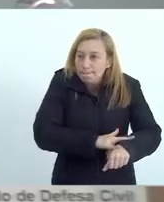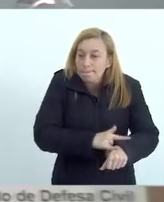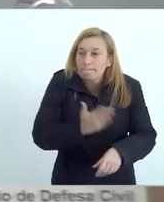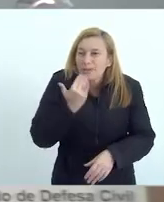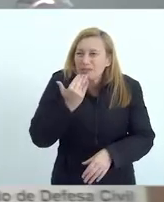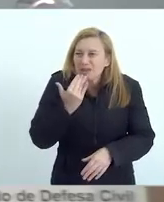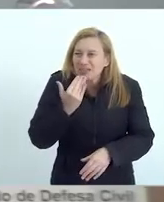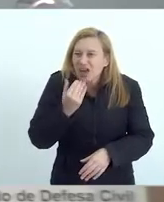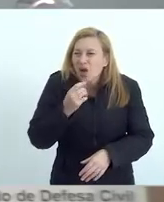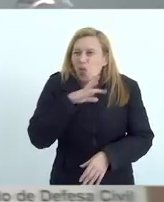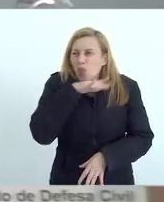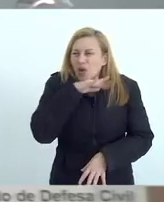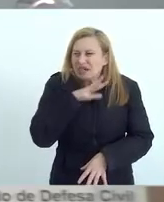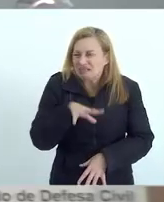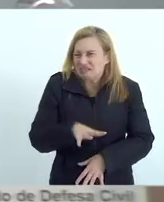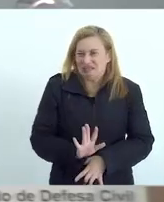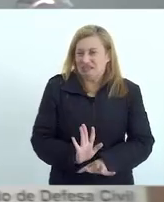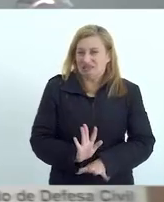azeda